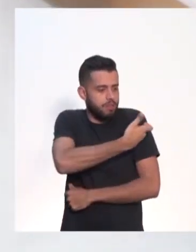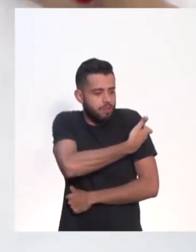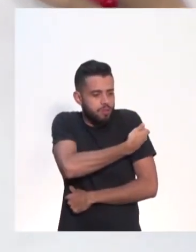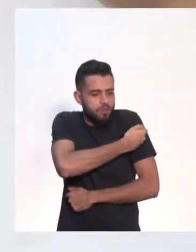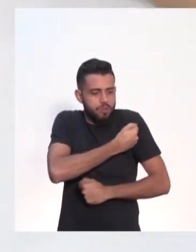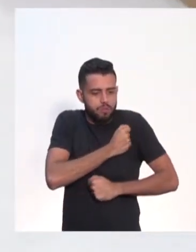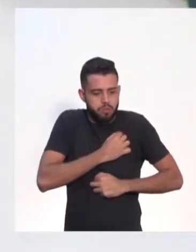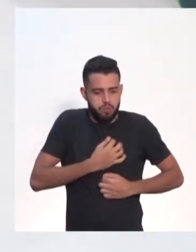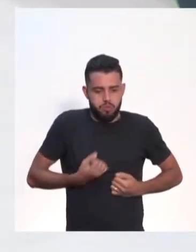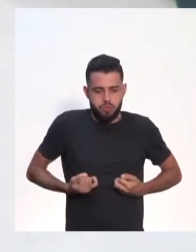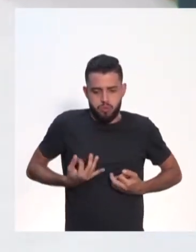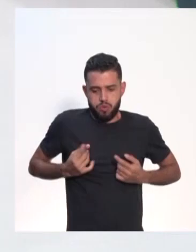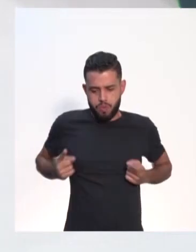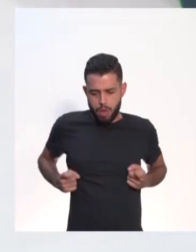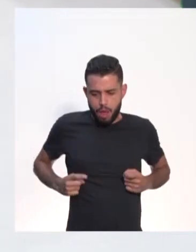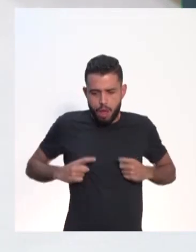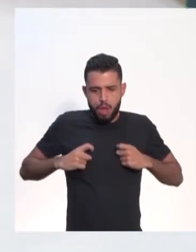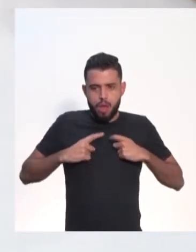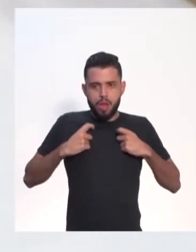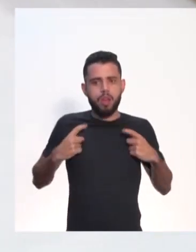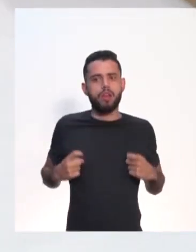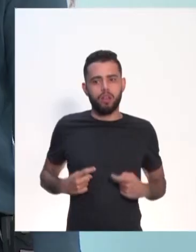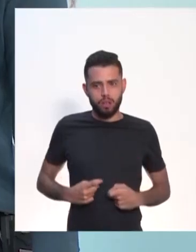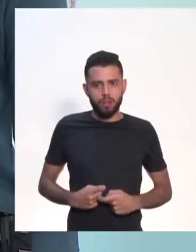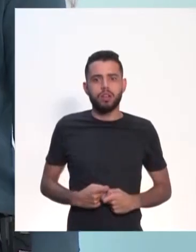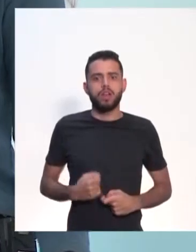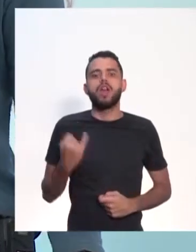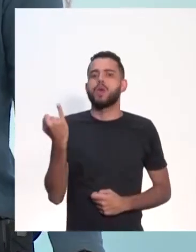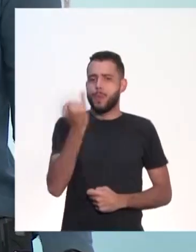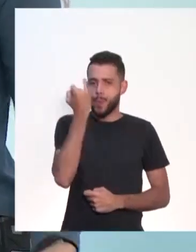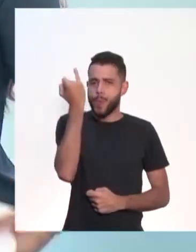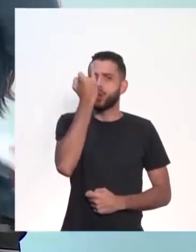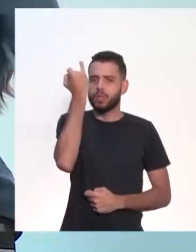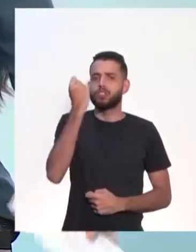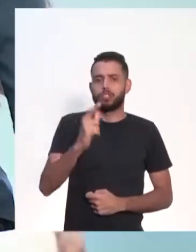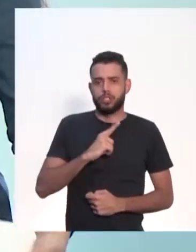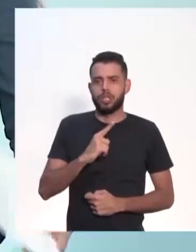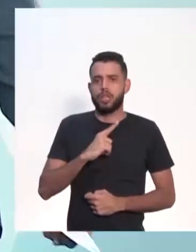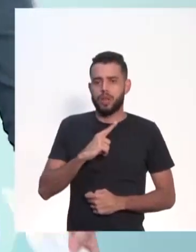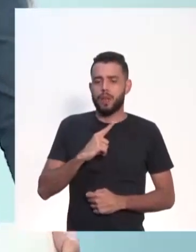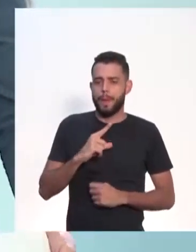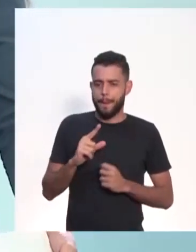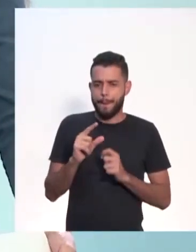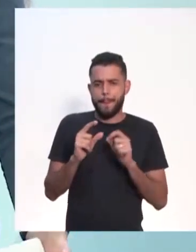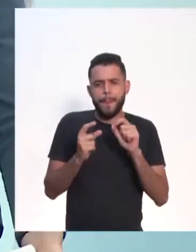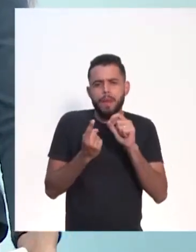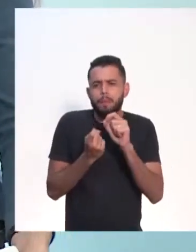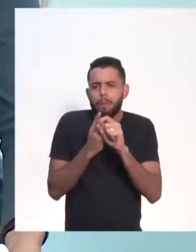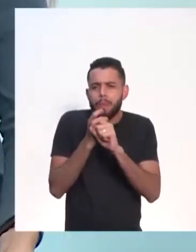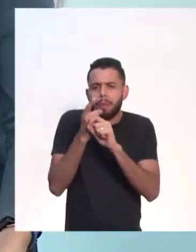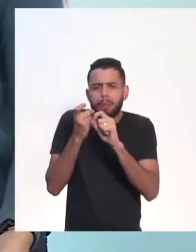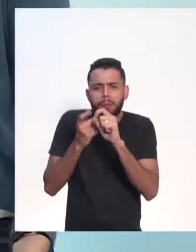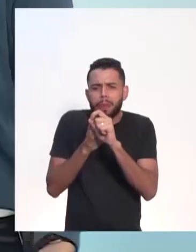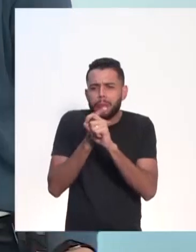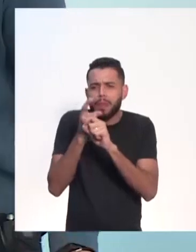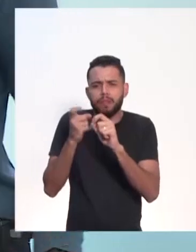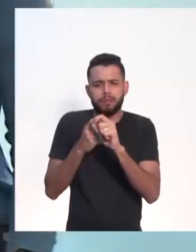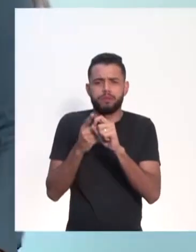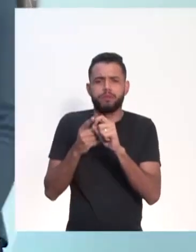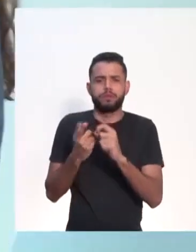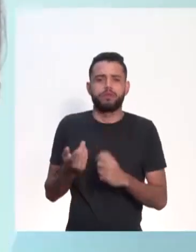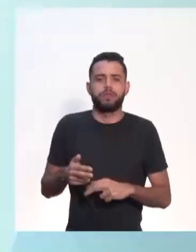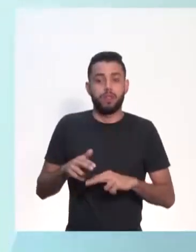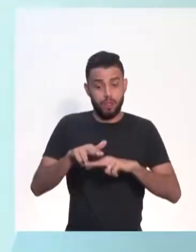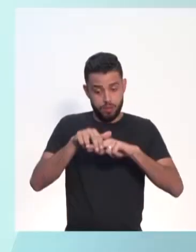é importante ele ter a estrutura desse antígeno, desse agente causador da doença. A partir